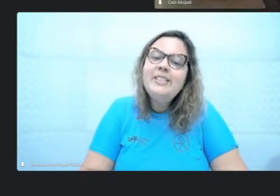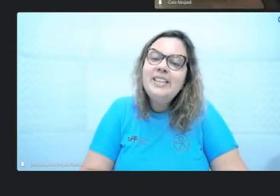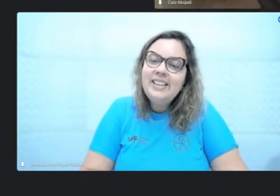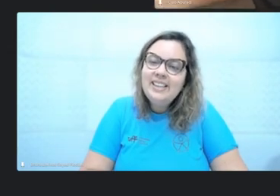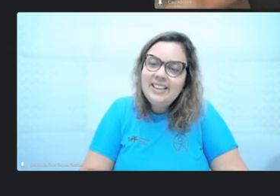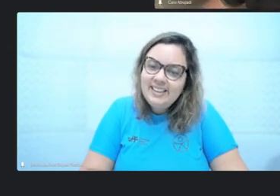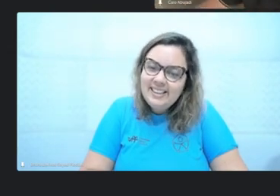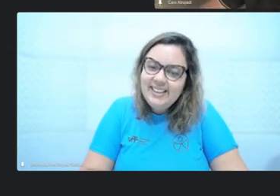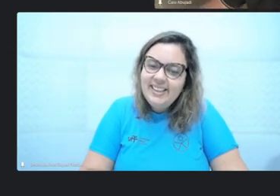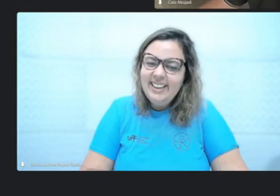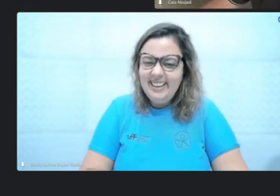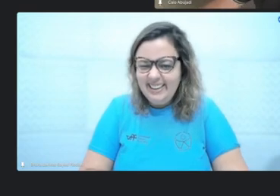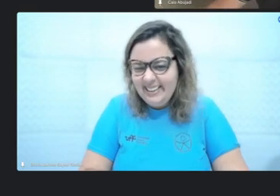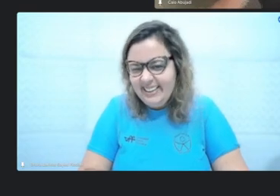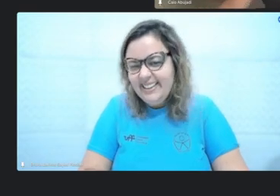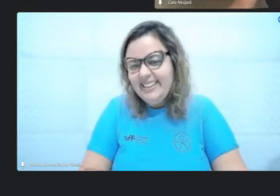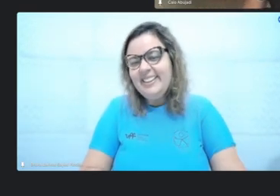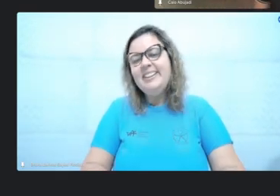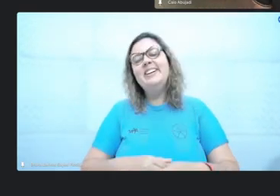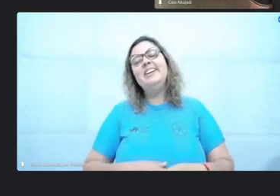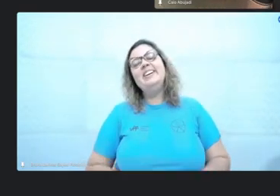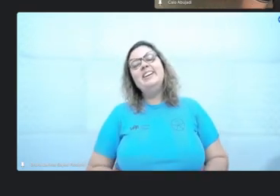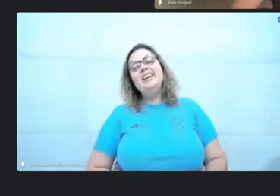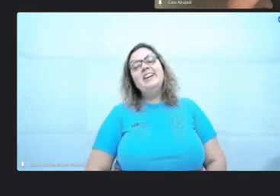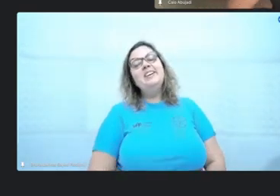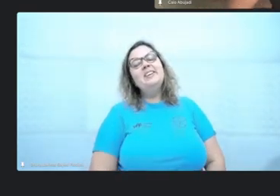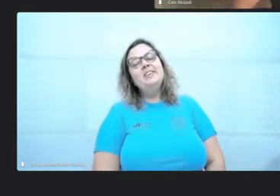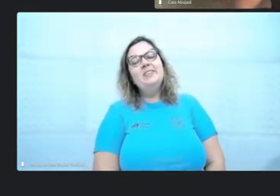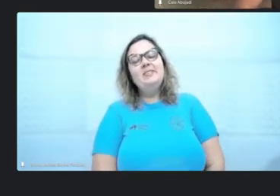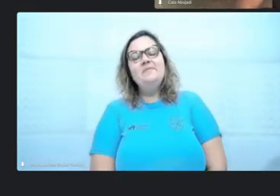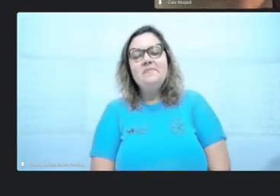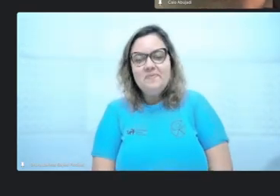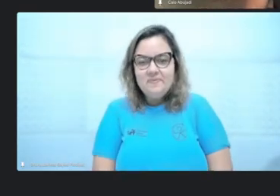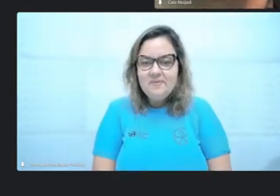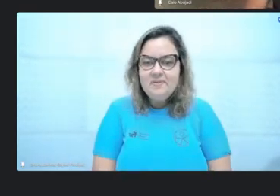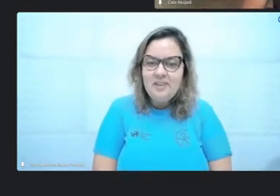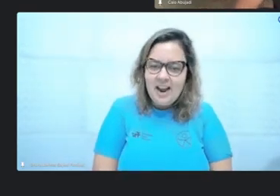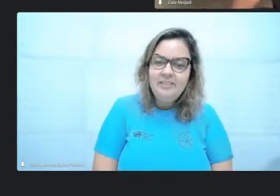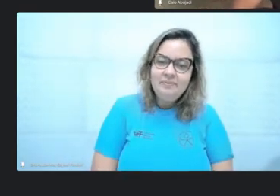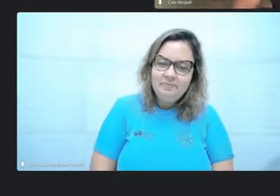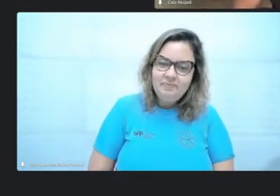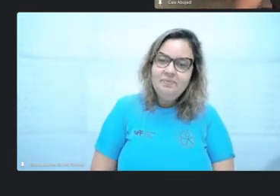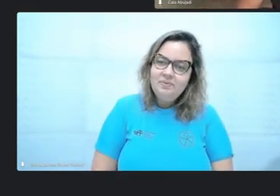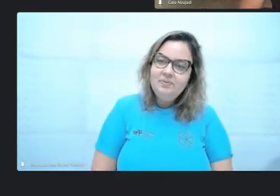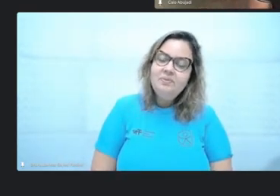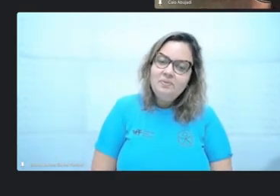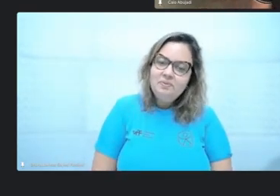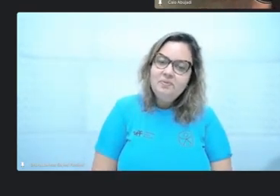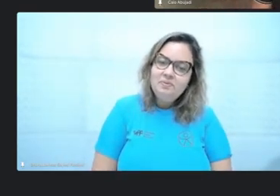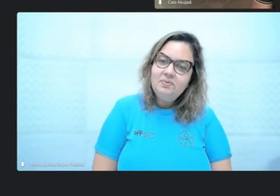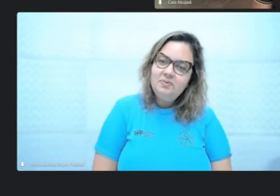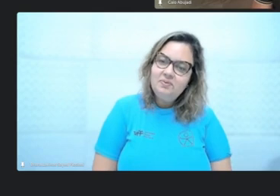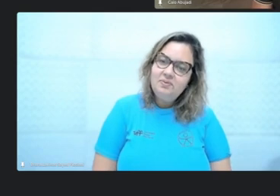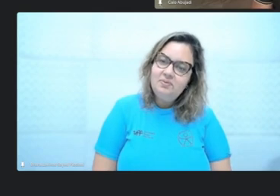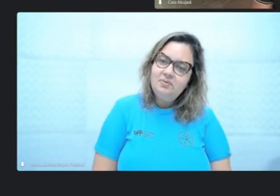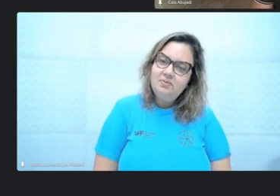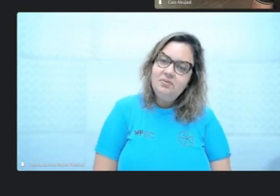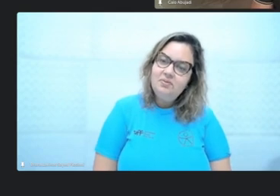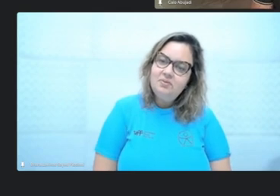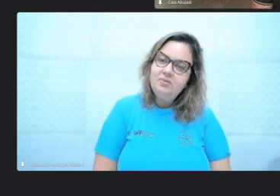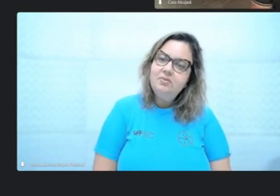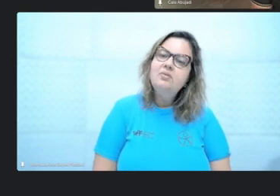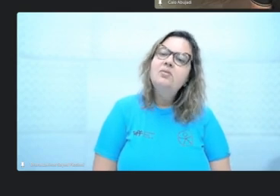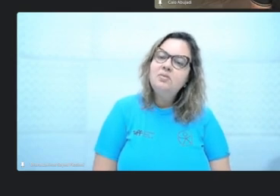precisaria de um mês de curso, né? Mas vai ser um grande evento, todo mundo está convidado, as inscrições ainda não